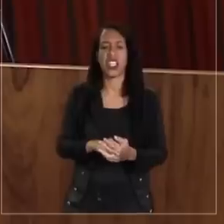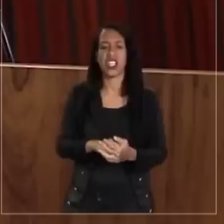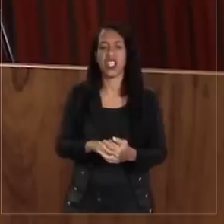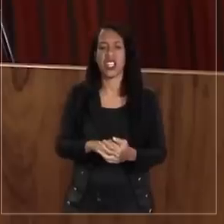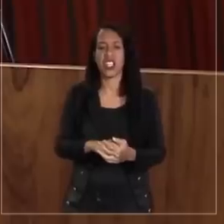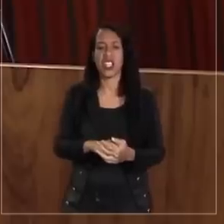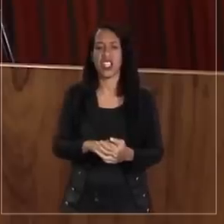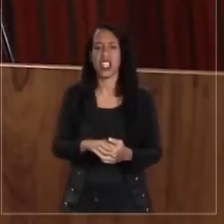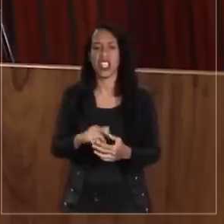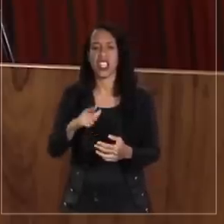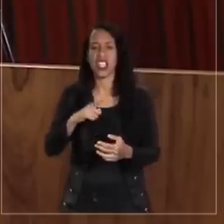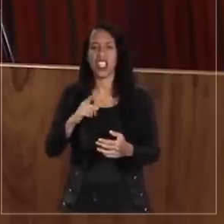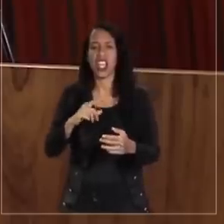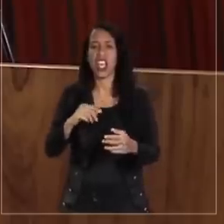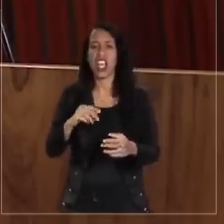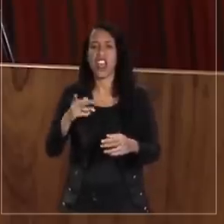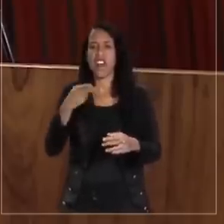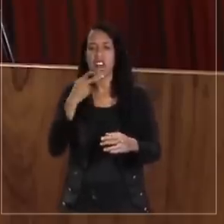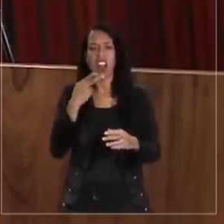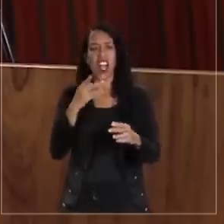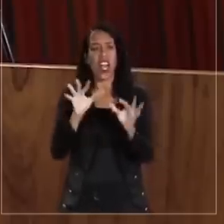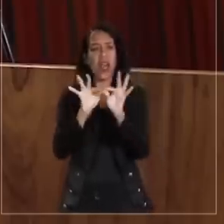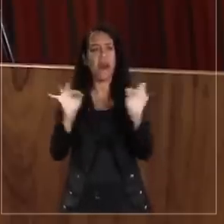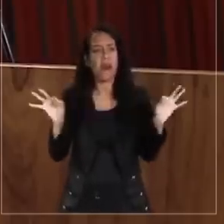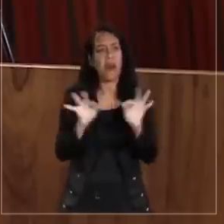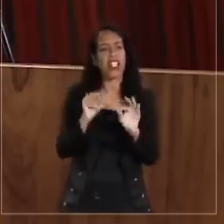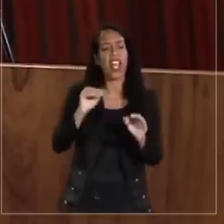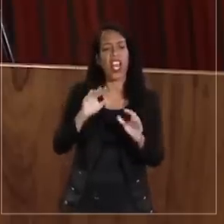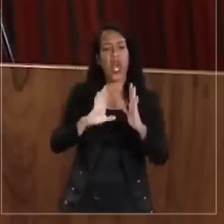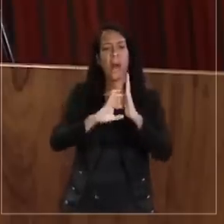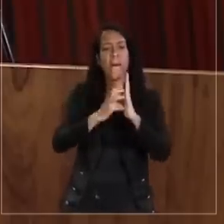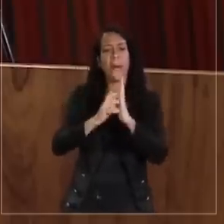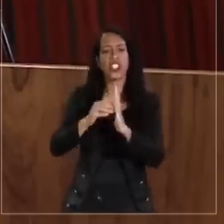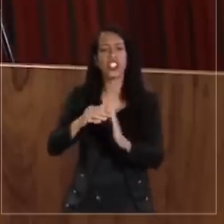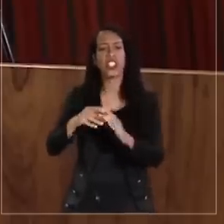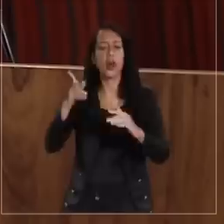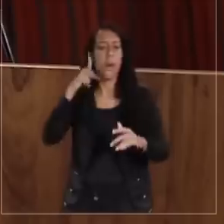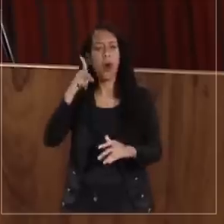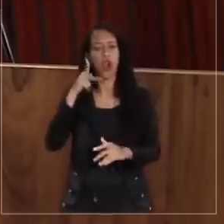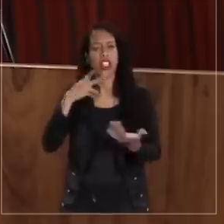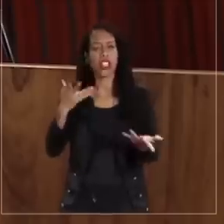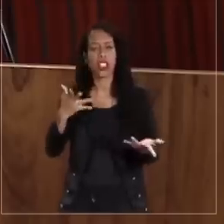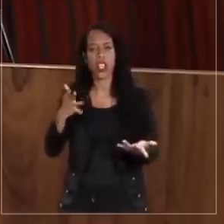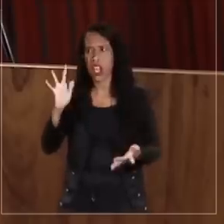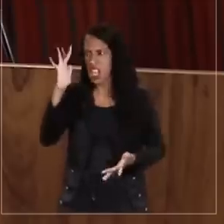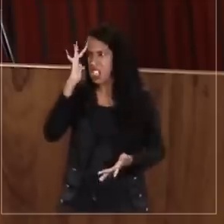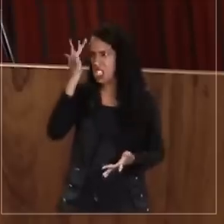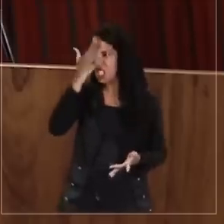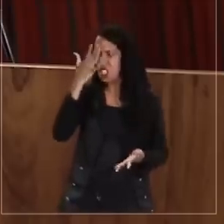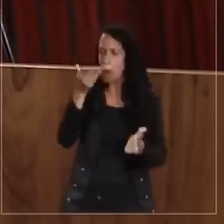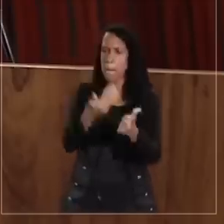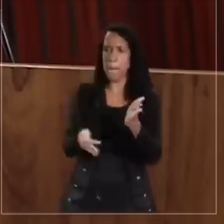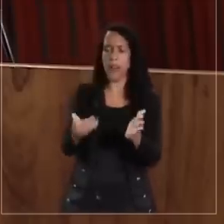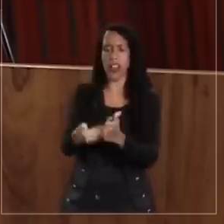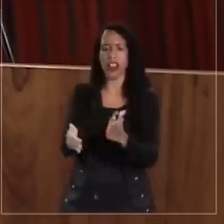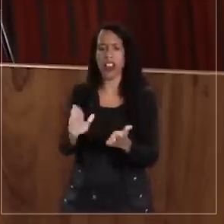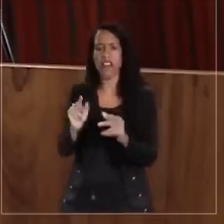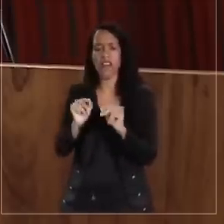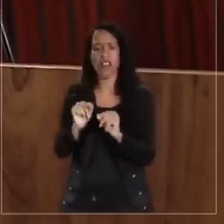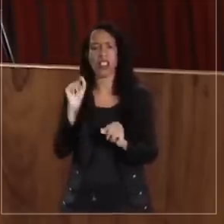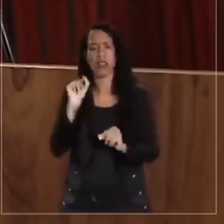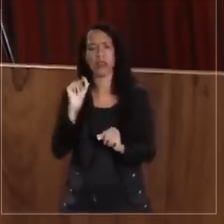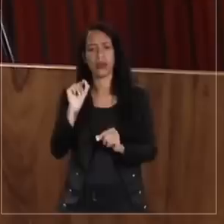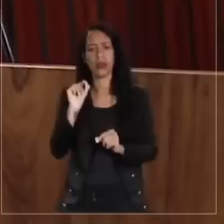auditoria externa pedida por um partido político. Isto tudo de desqualificar esta consciência de perverter faz com